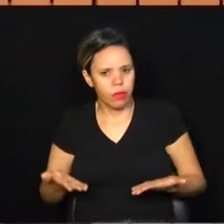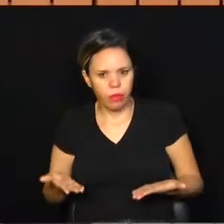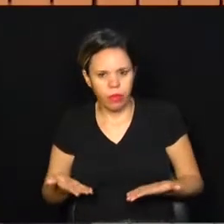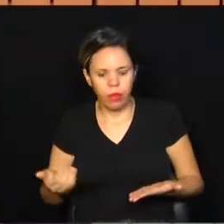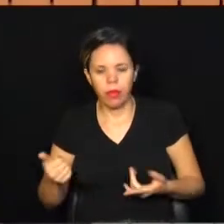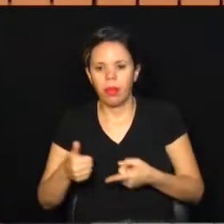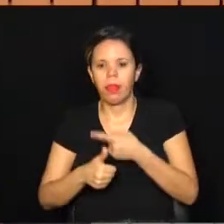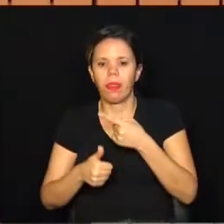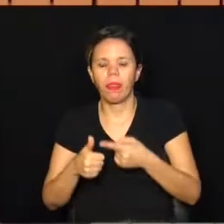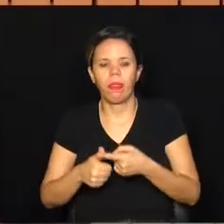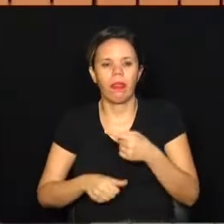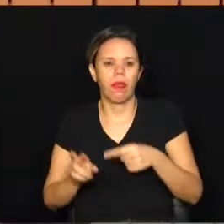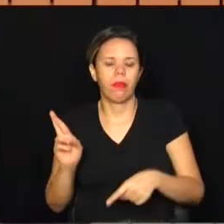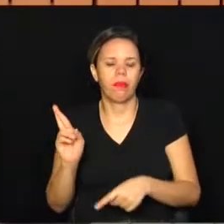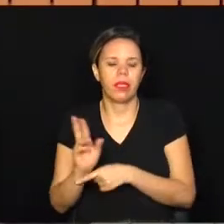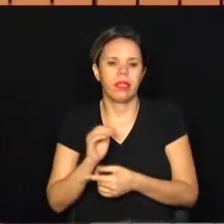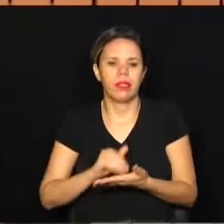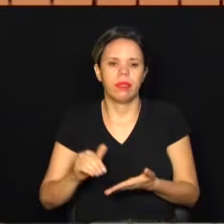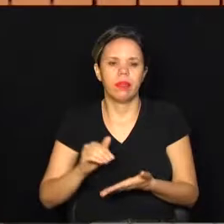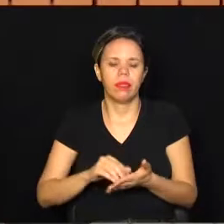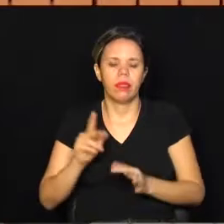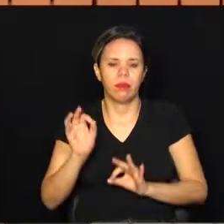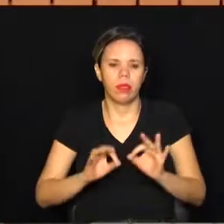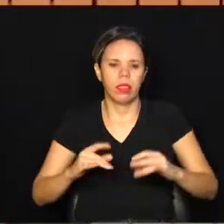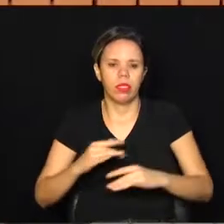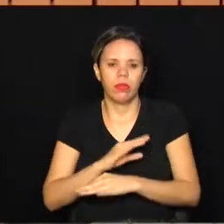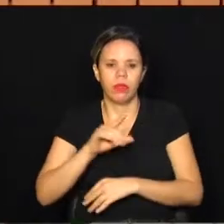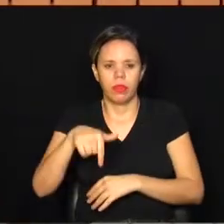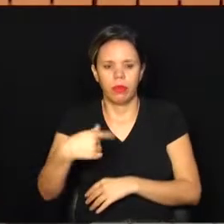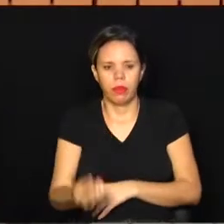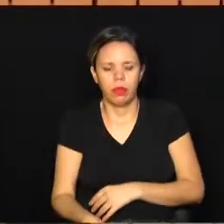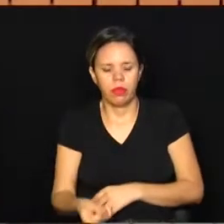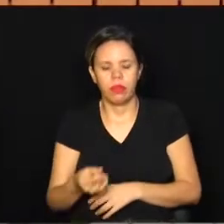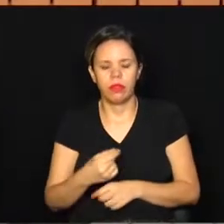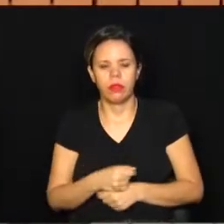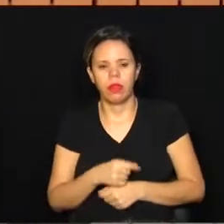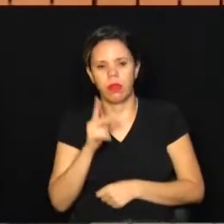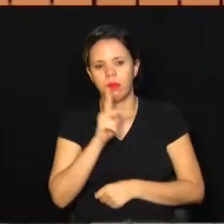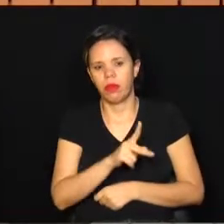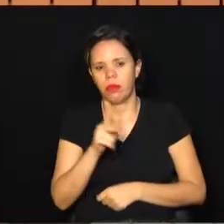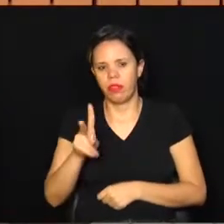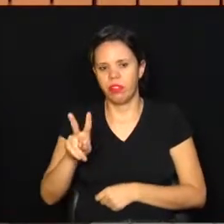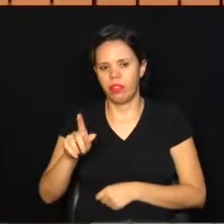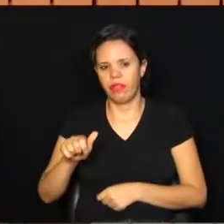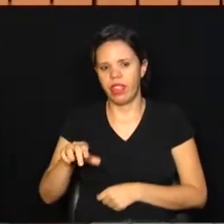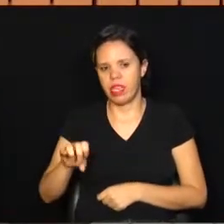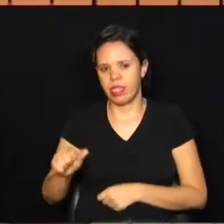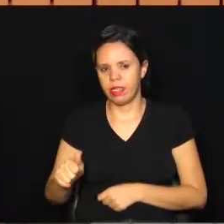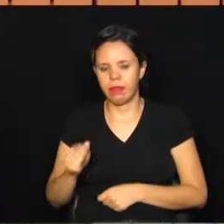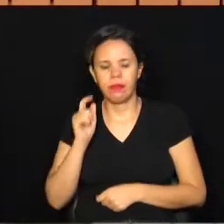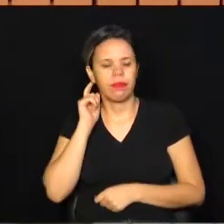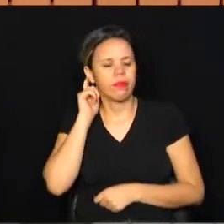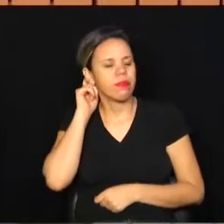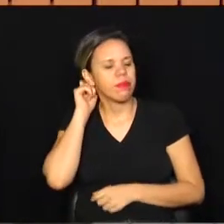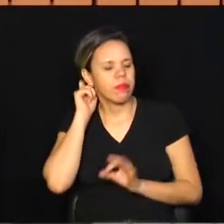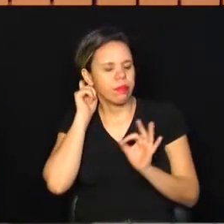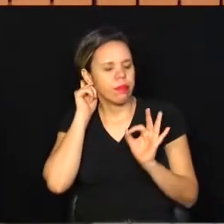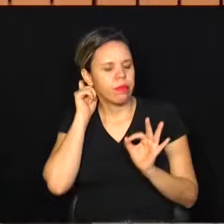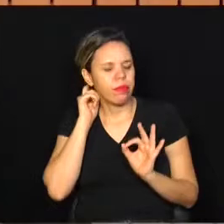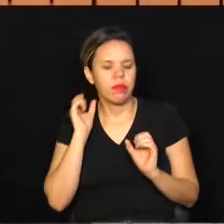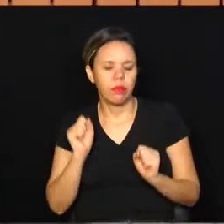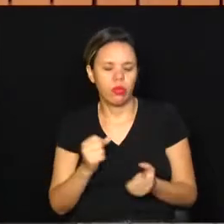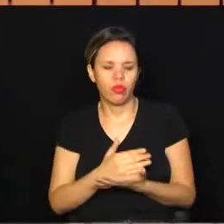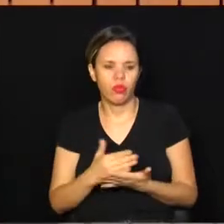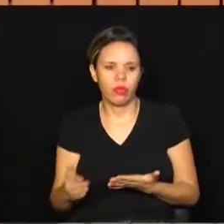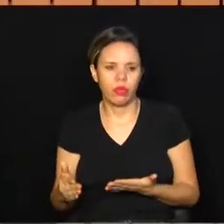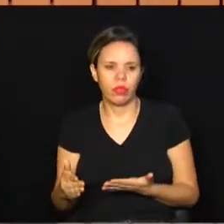primeiro a representando a Secretaria de Planejamento e, em seguida, a professora Vanessa. Tá certo? Pode ser? Podemos começar com